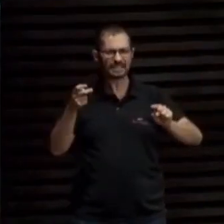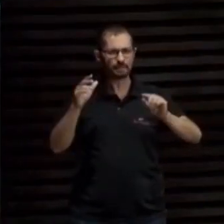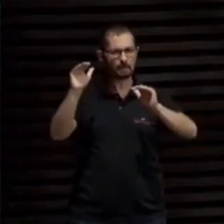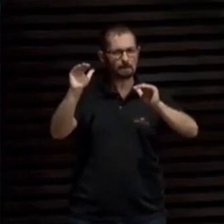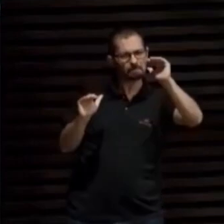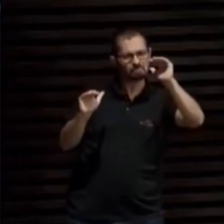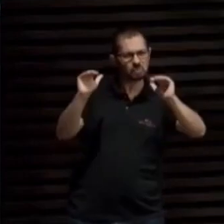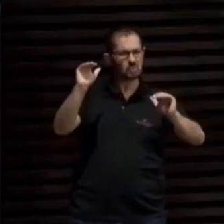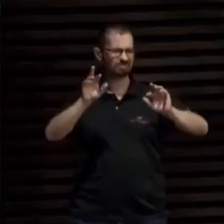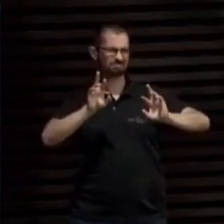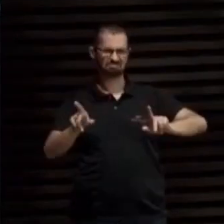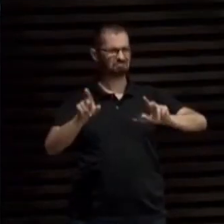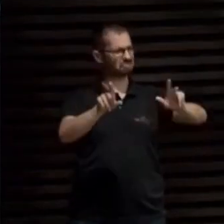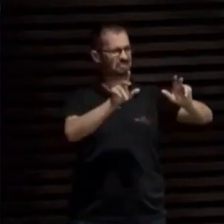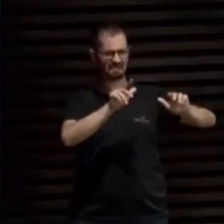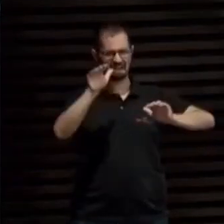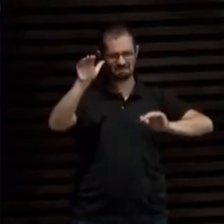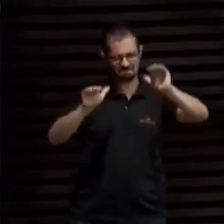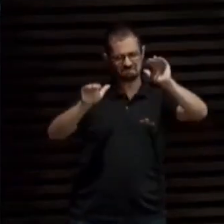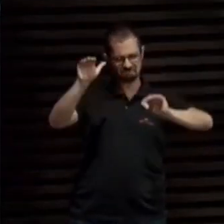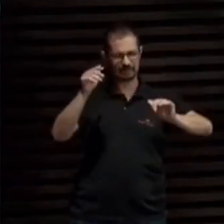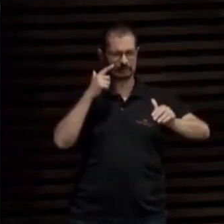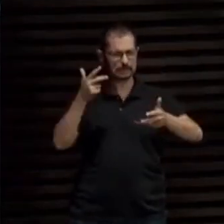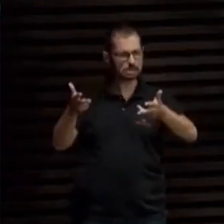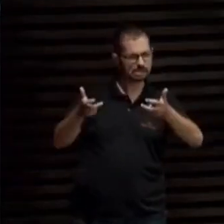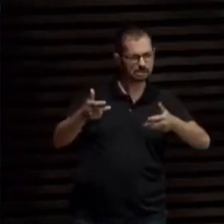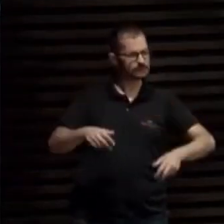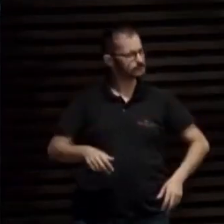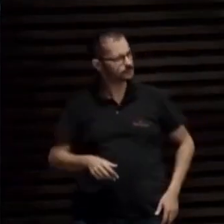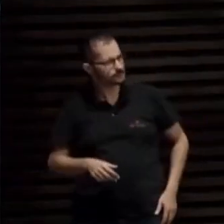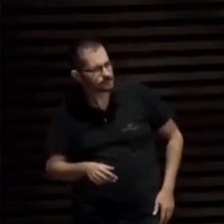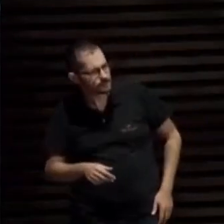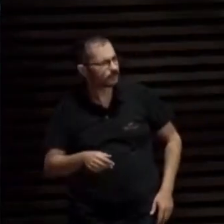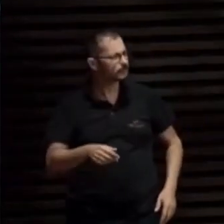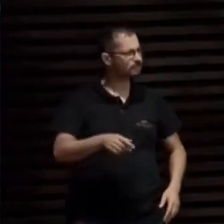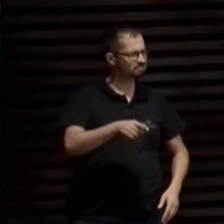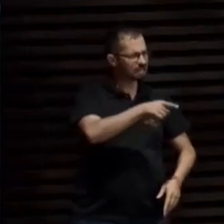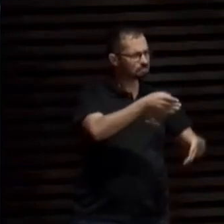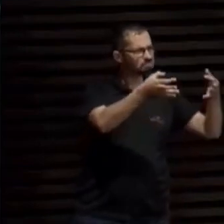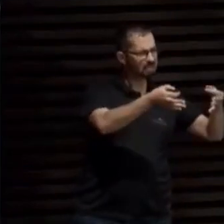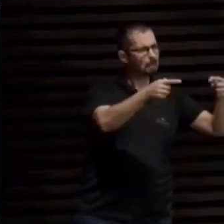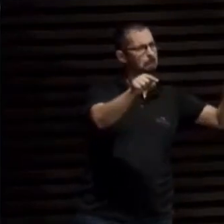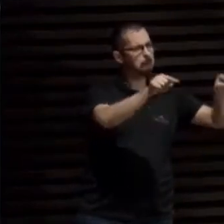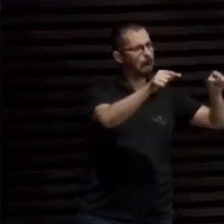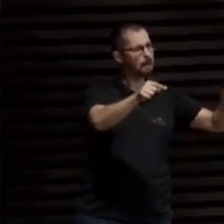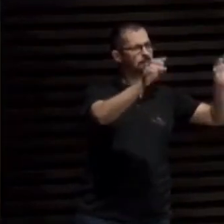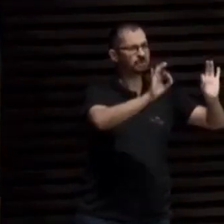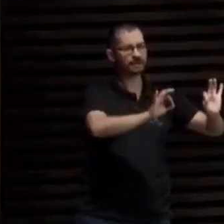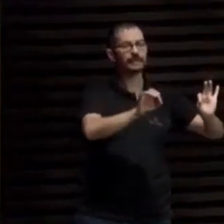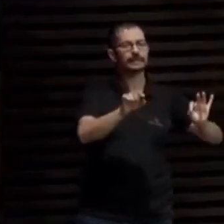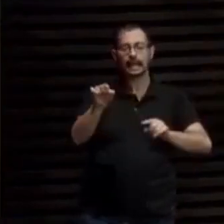semitom, depois tem coma, que é a terceira parte de um semitom. É um negócio pequenininho. Eles